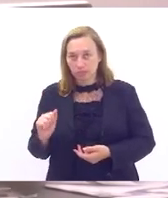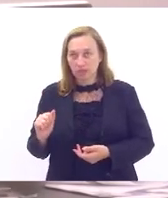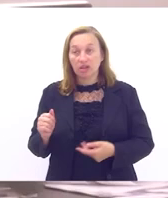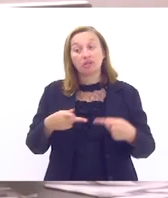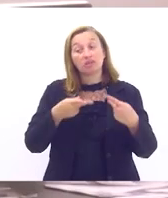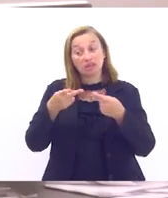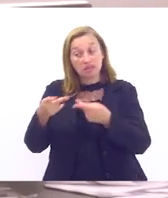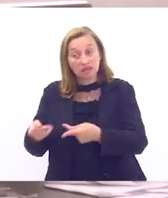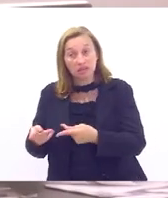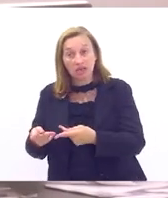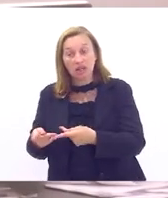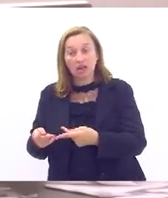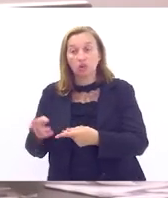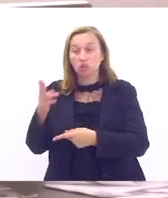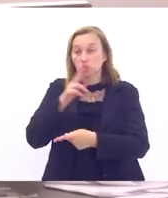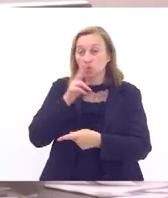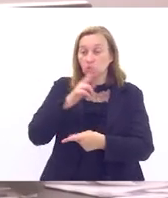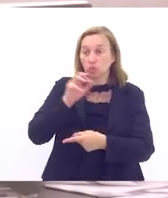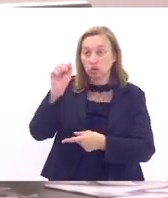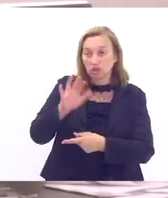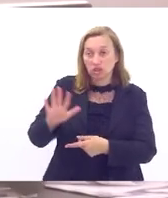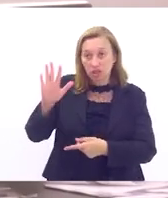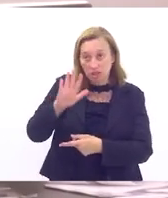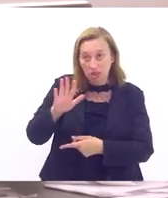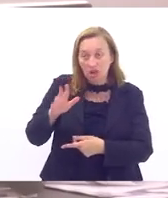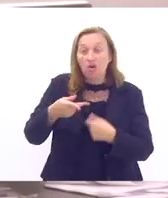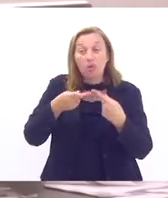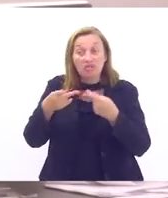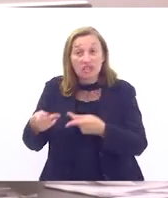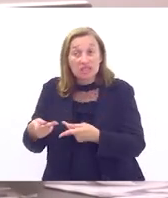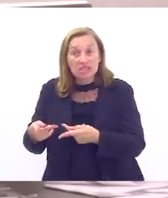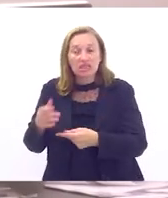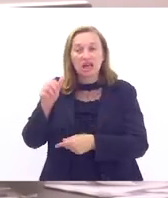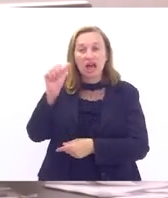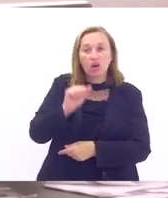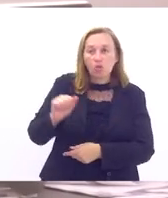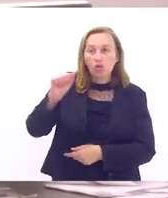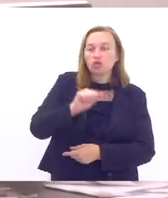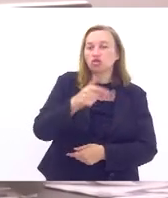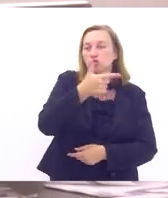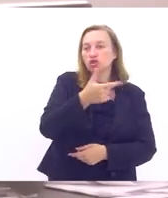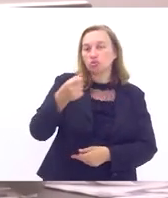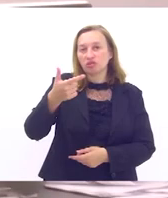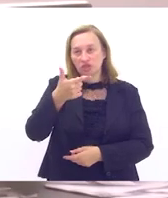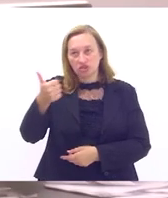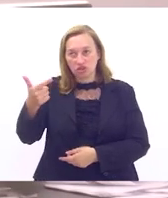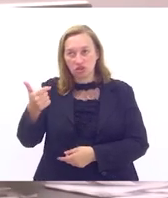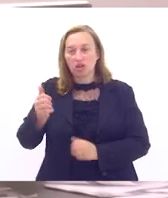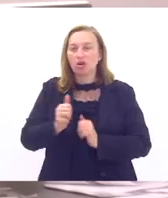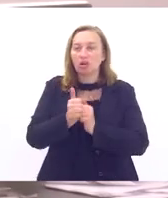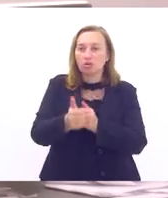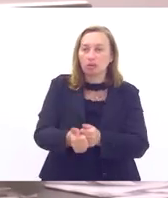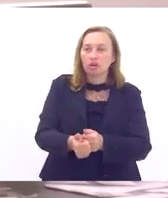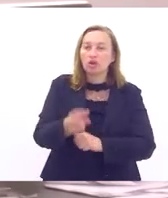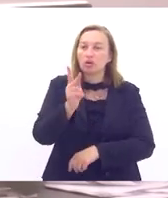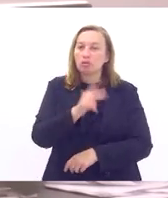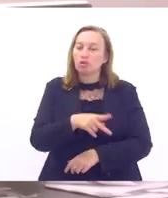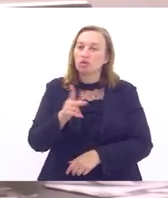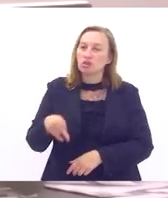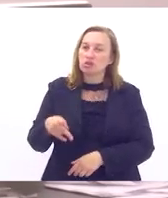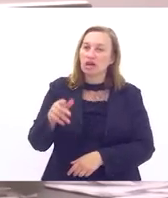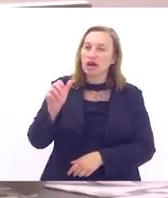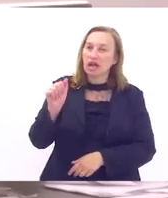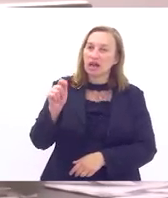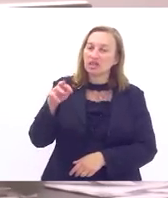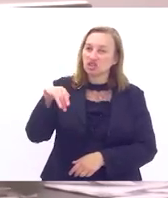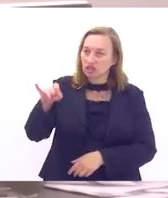ao pronto-socorro geral Vitor Agostinho. Foi uma visita que eu fiz em agosto de 2022, com a companhia da professora